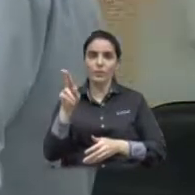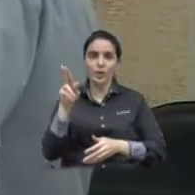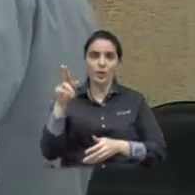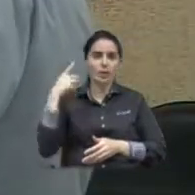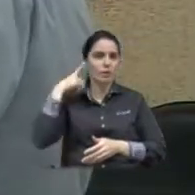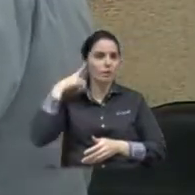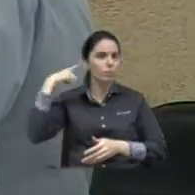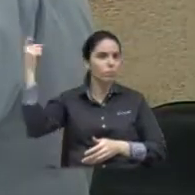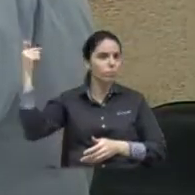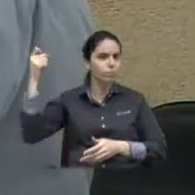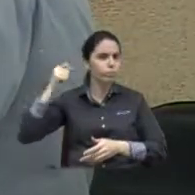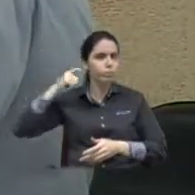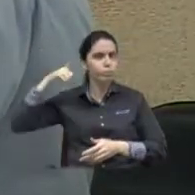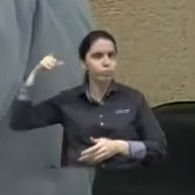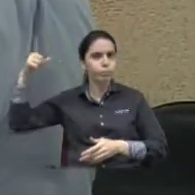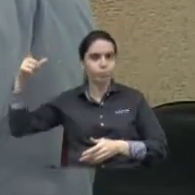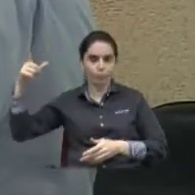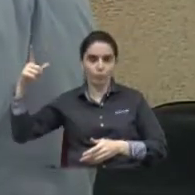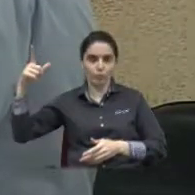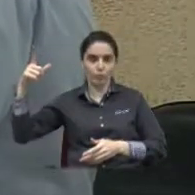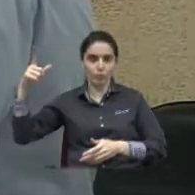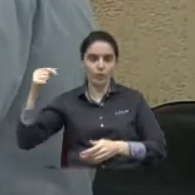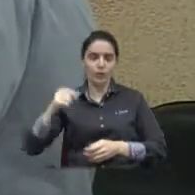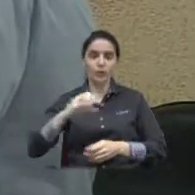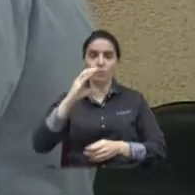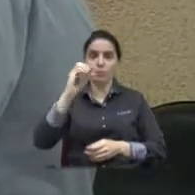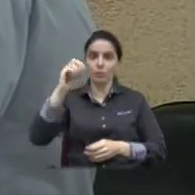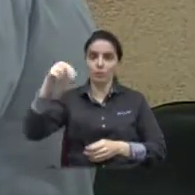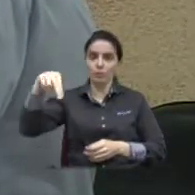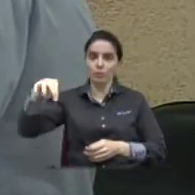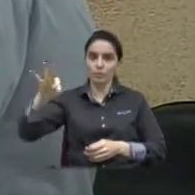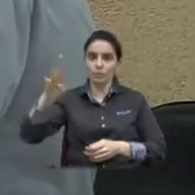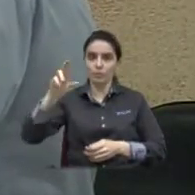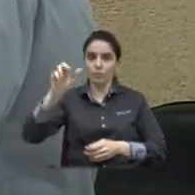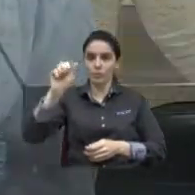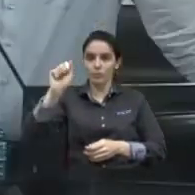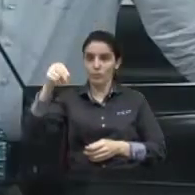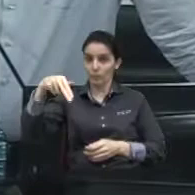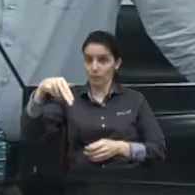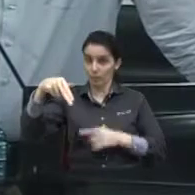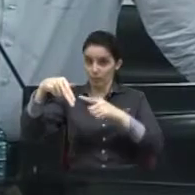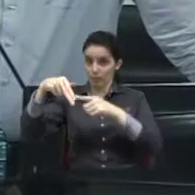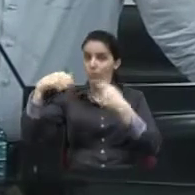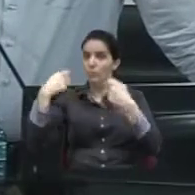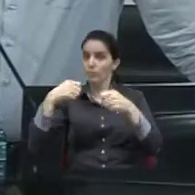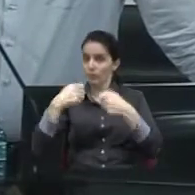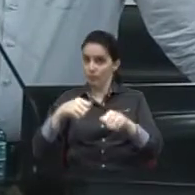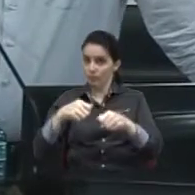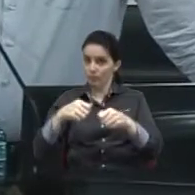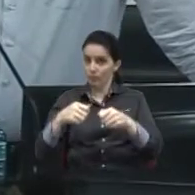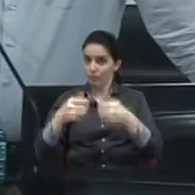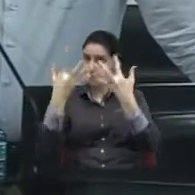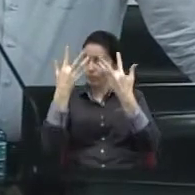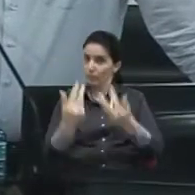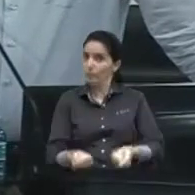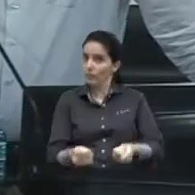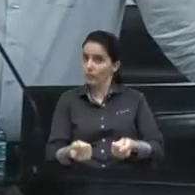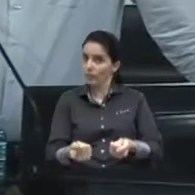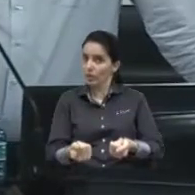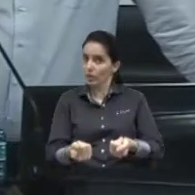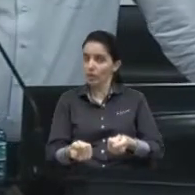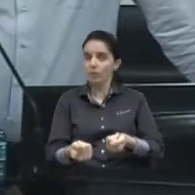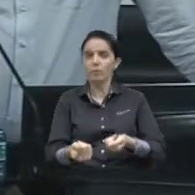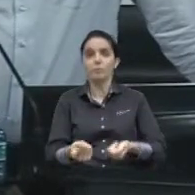em frequência que não sejam autorizadas pelo CONTRAN, infração grave, né?